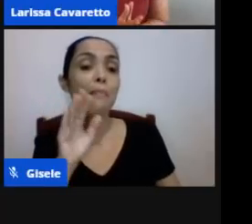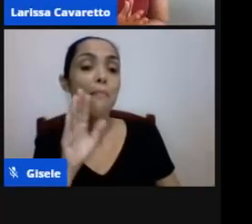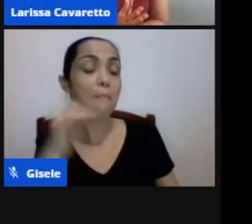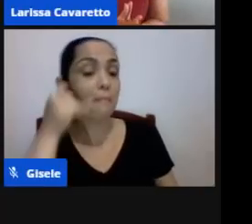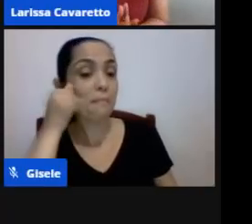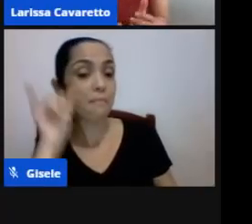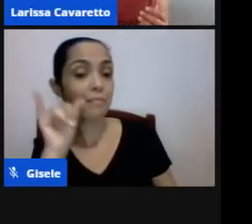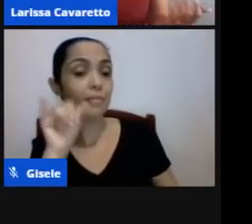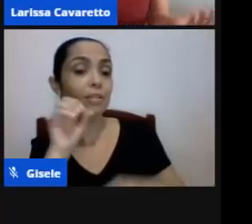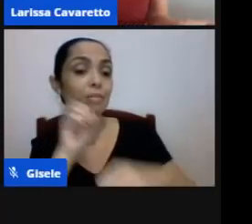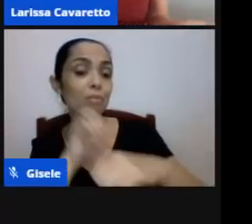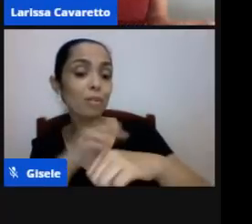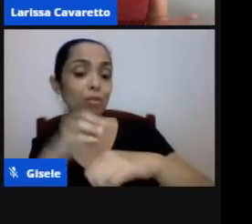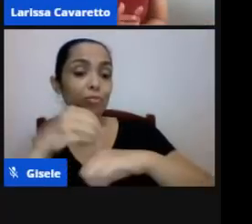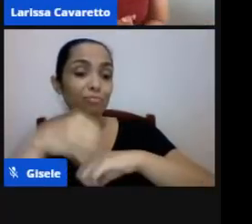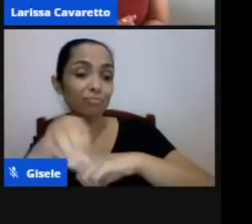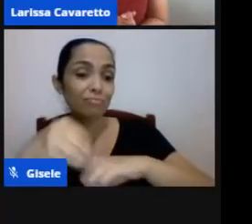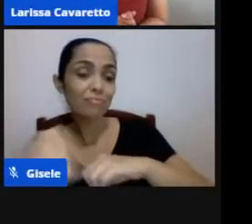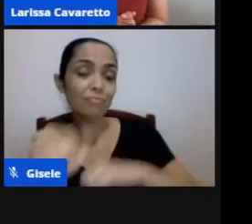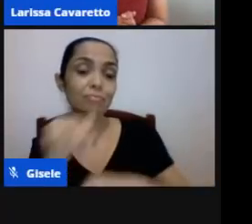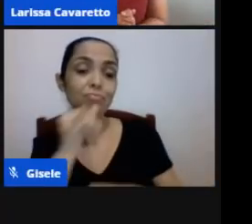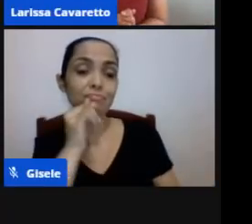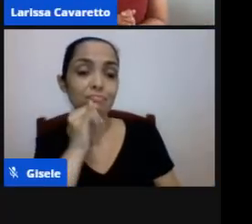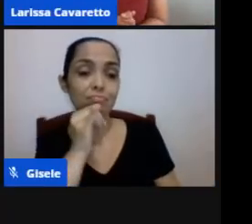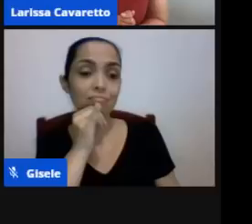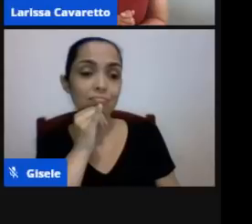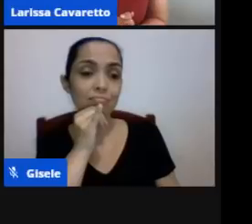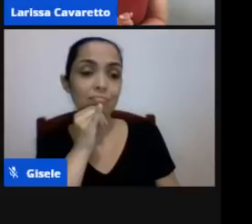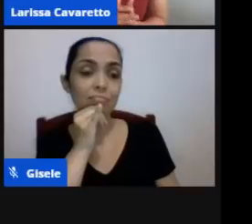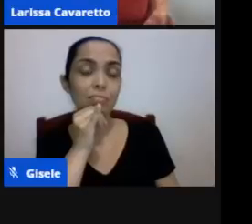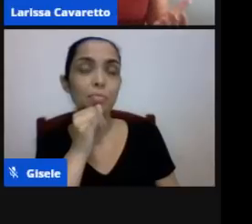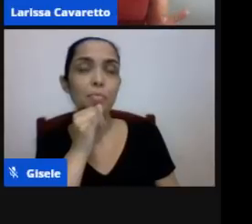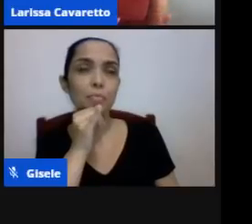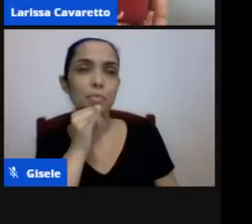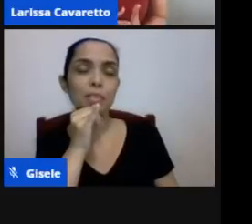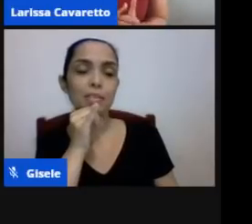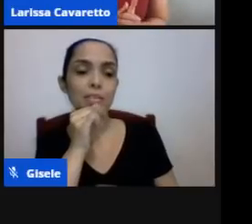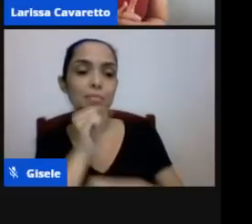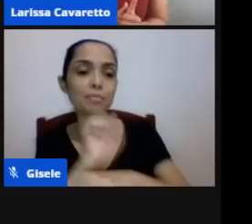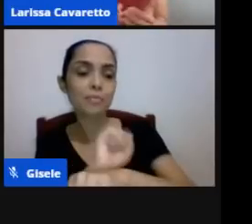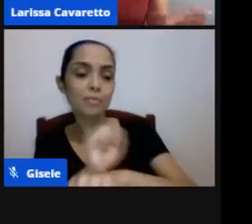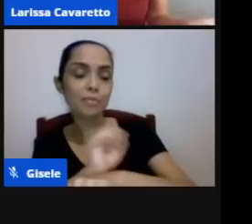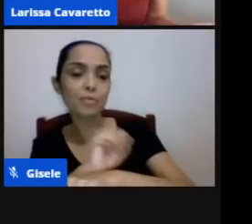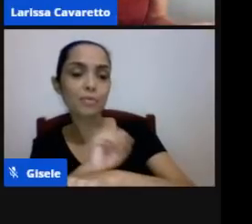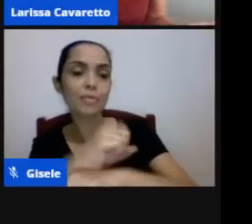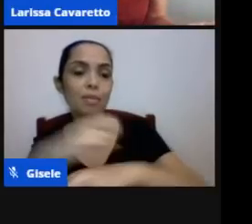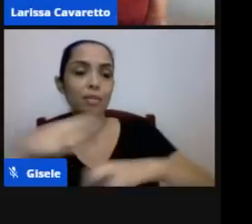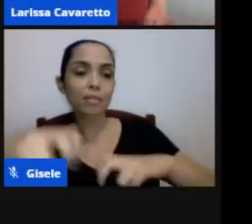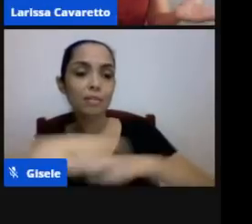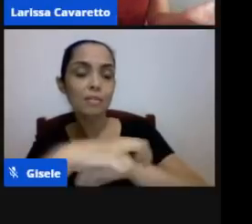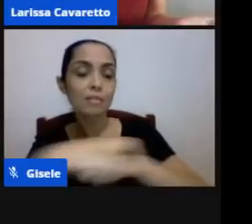de transmissão. Né? Só para dar um exemplo em relação ao trânsito, né? Se você passa no sinal